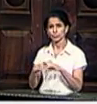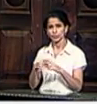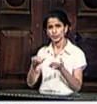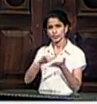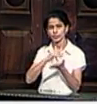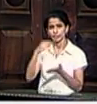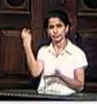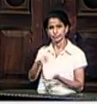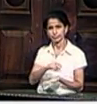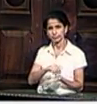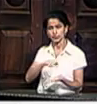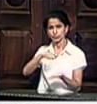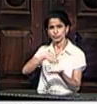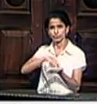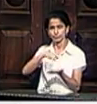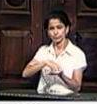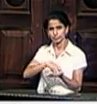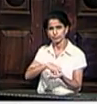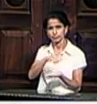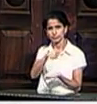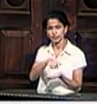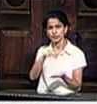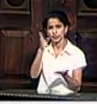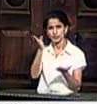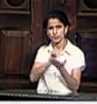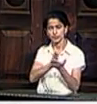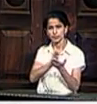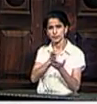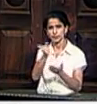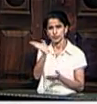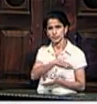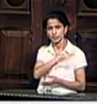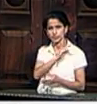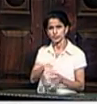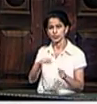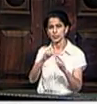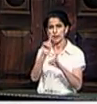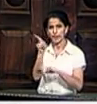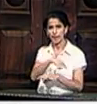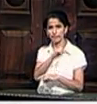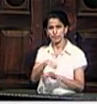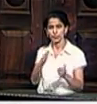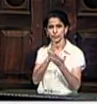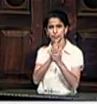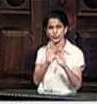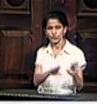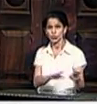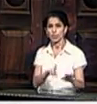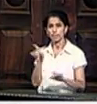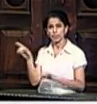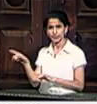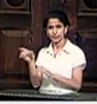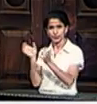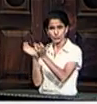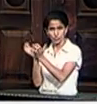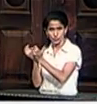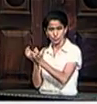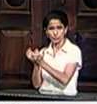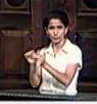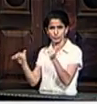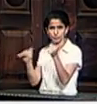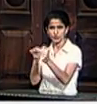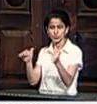de nominar. Ou seja, eu bato no servidor público que, às vezes, incorpora